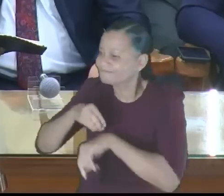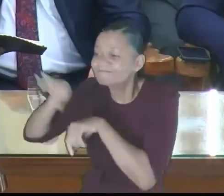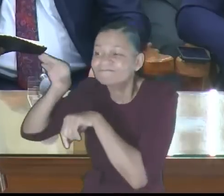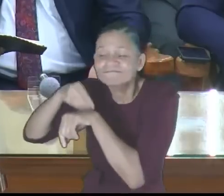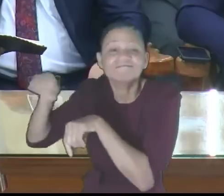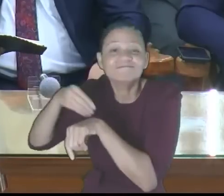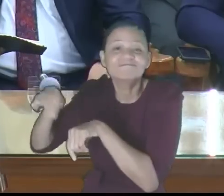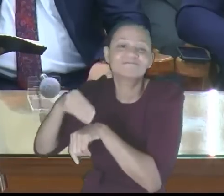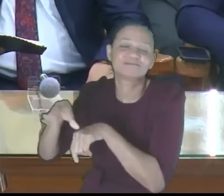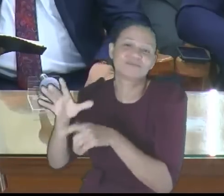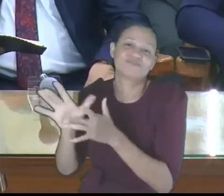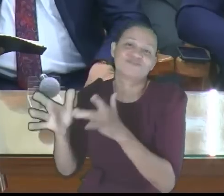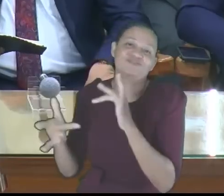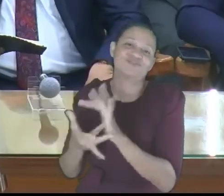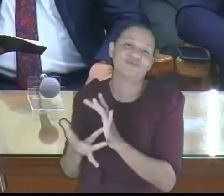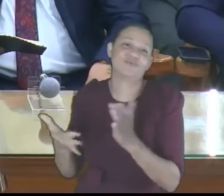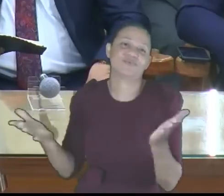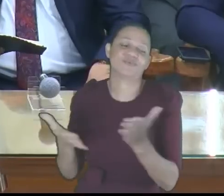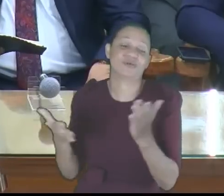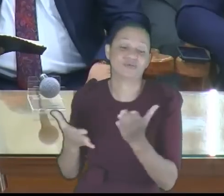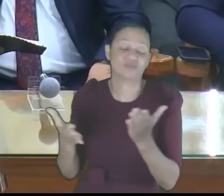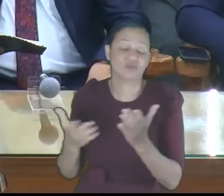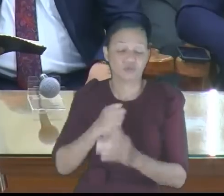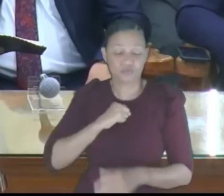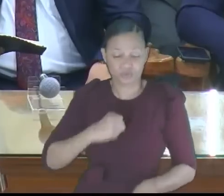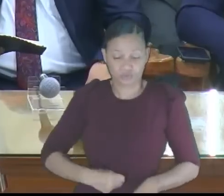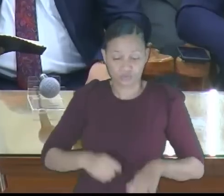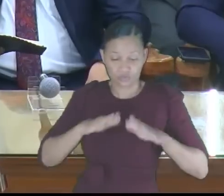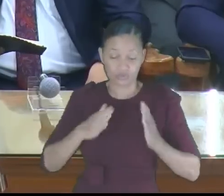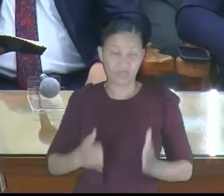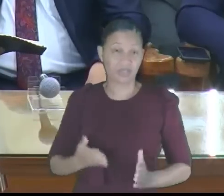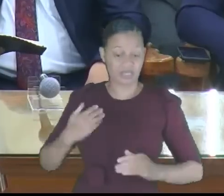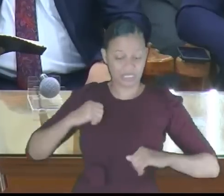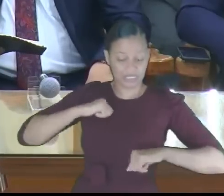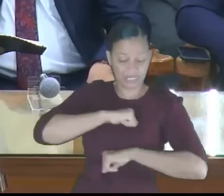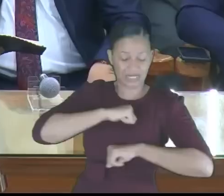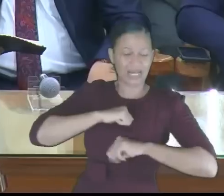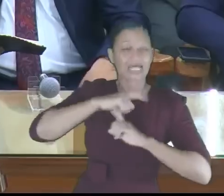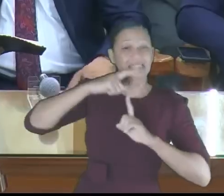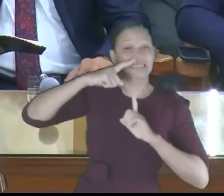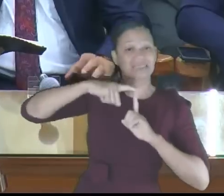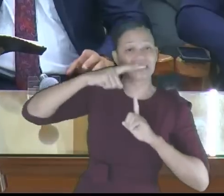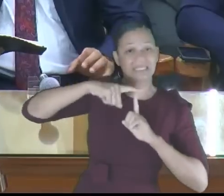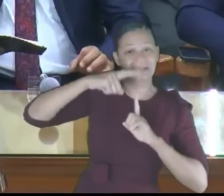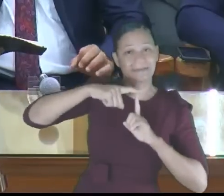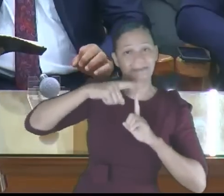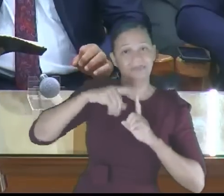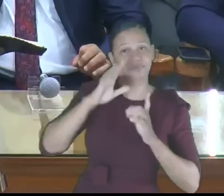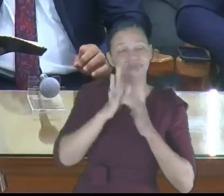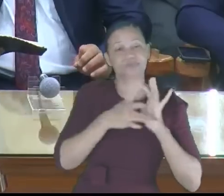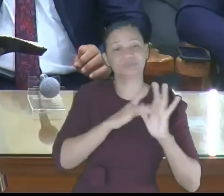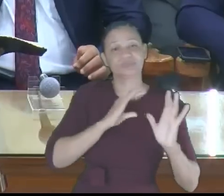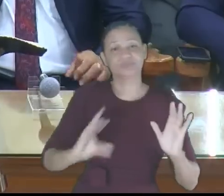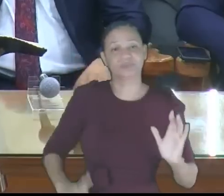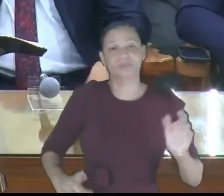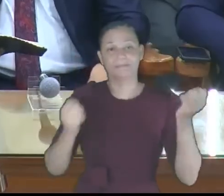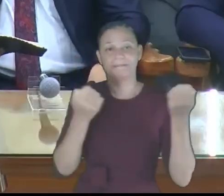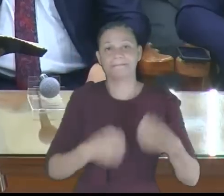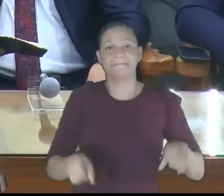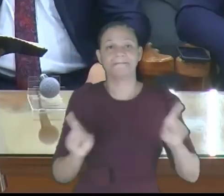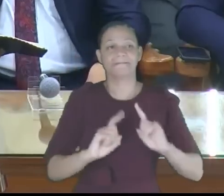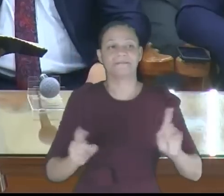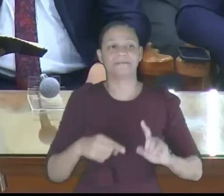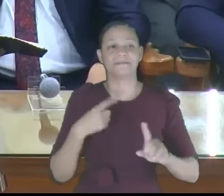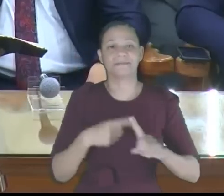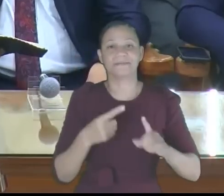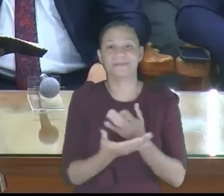Jesus. Jesus hoje é o nosso sumo sacerdote. Arão era um tipo de Cristo, era uma figura de Cristo. Hoje não precisa mais de sumo sacerdote, porque nós temos